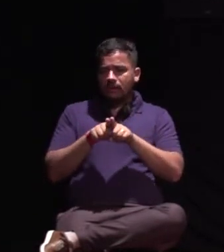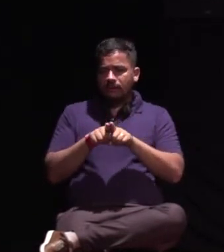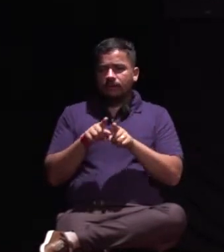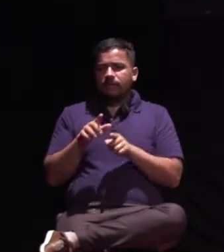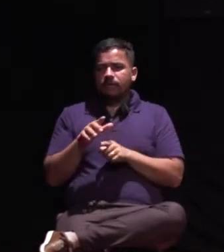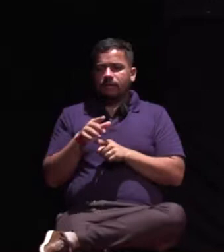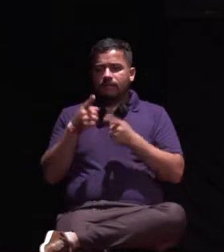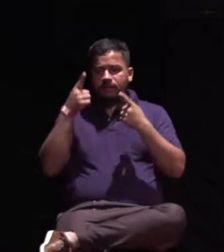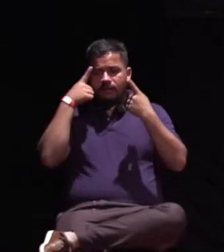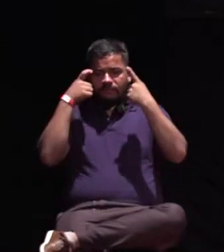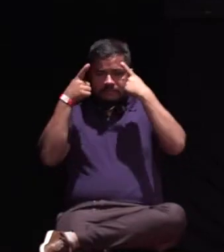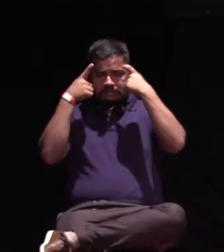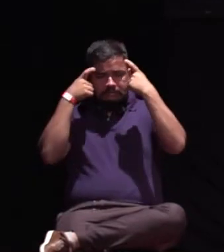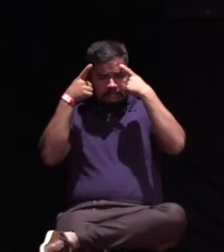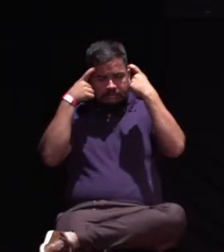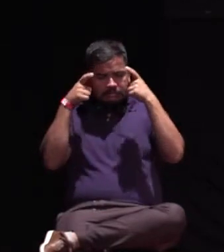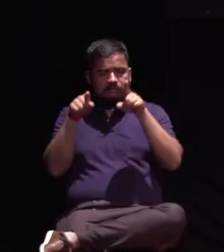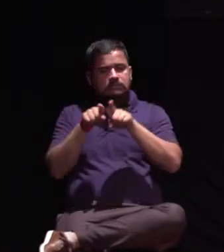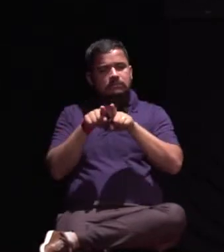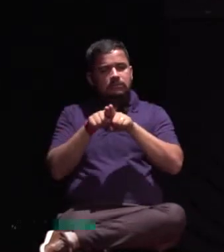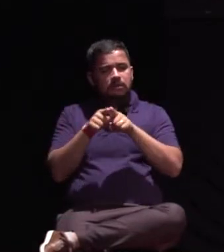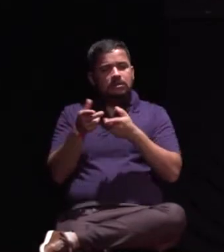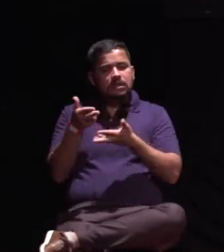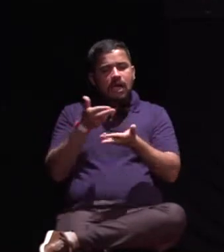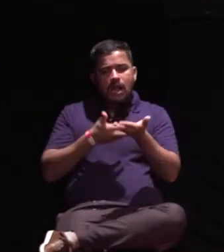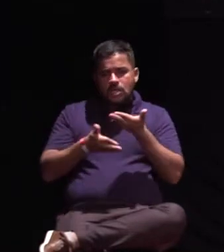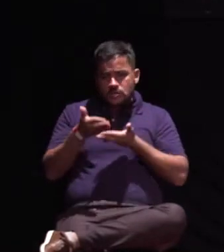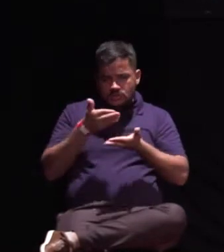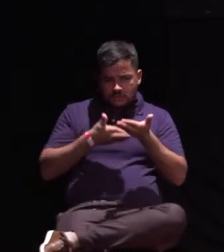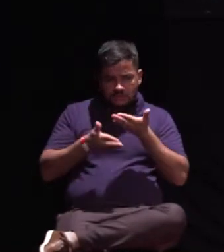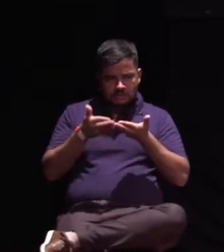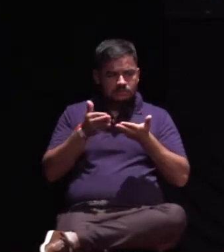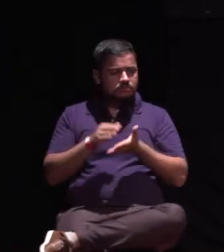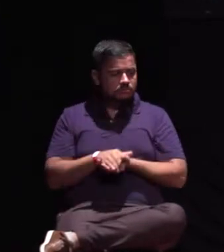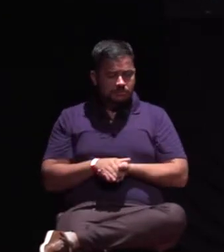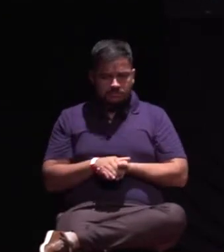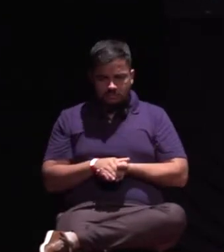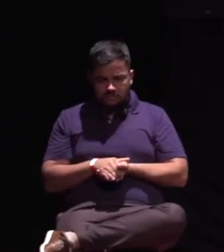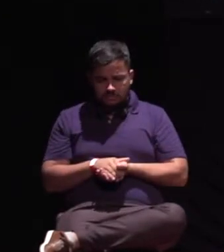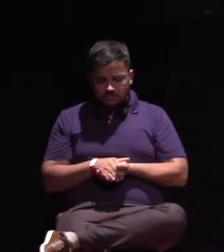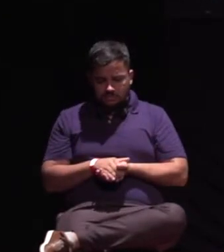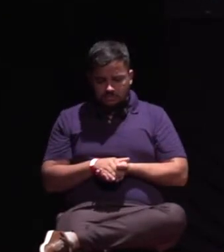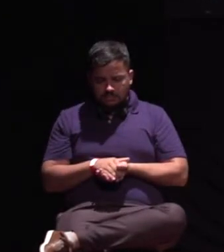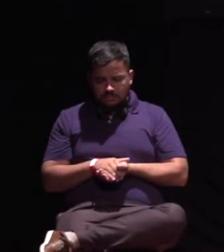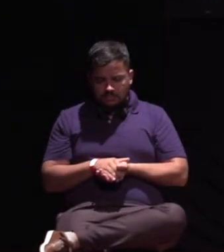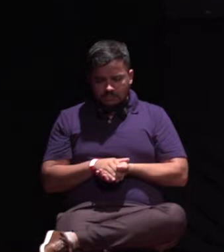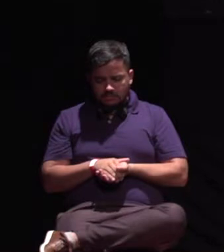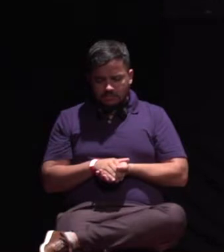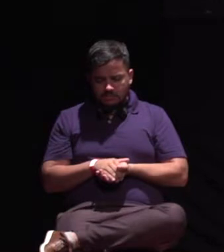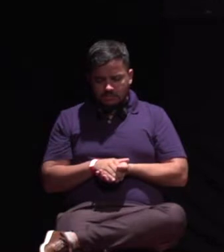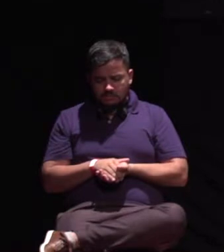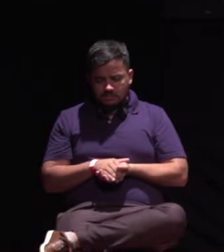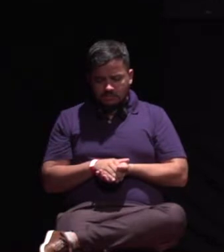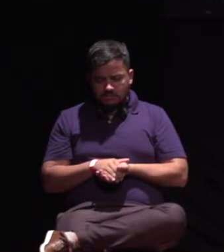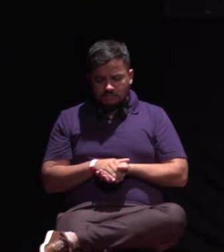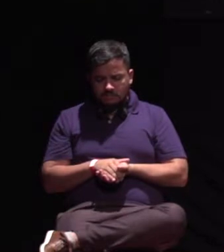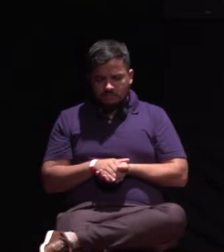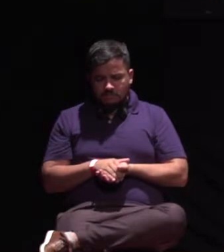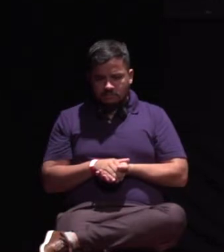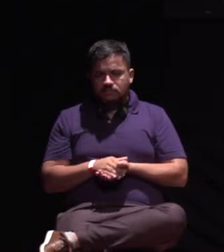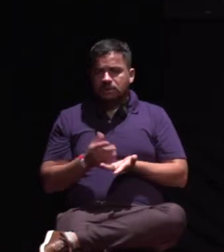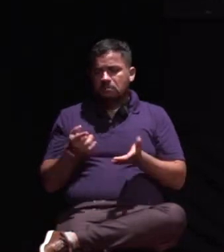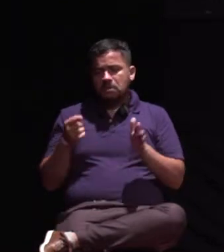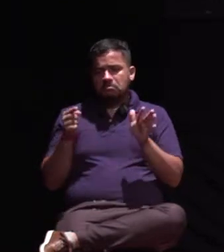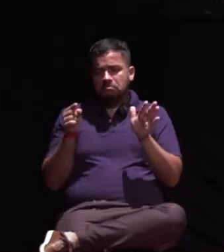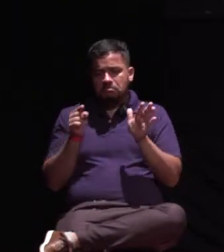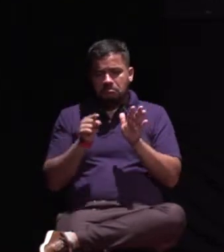que se relaciona, no seu caso, muito ao humor, que eu acho que é algo que, numa segunda